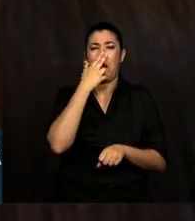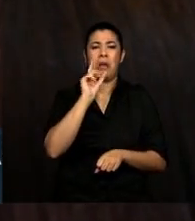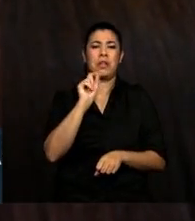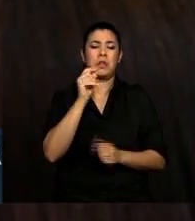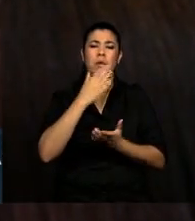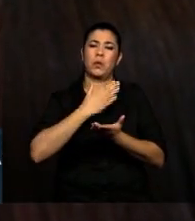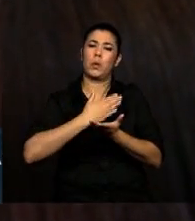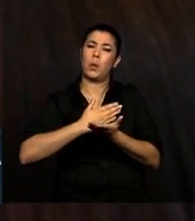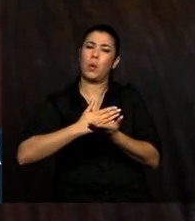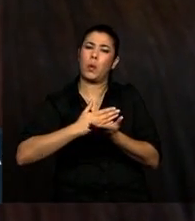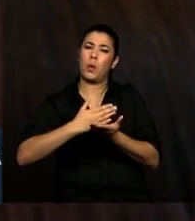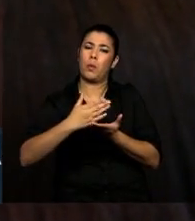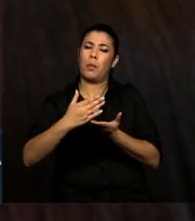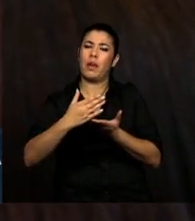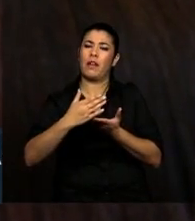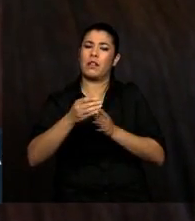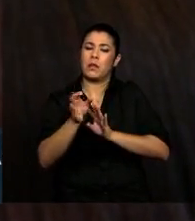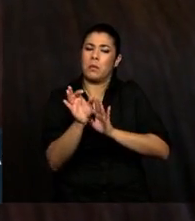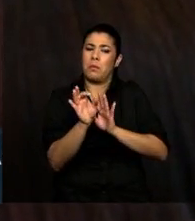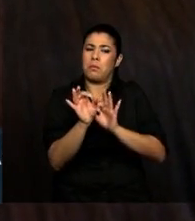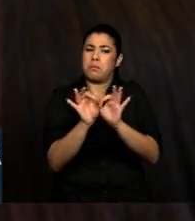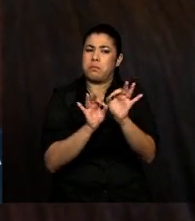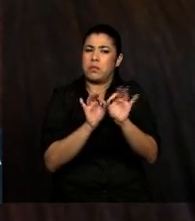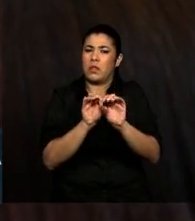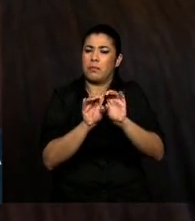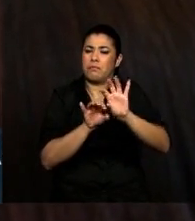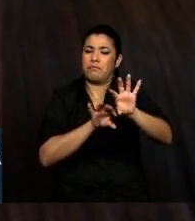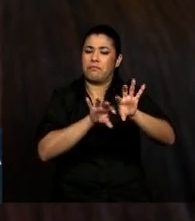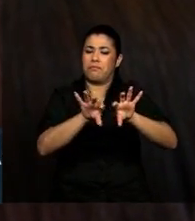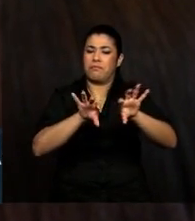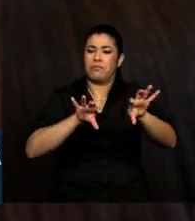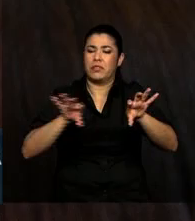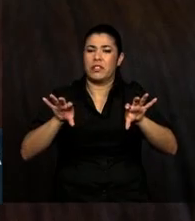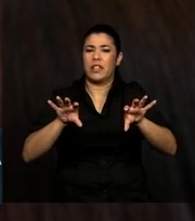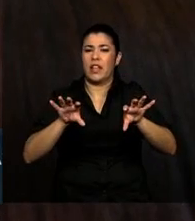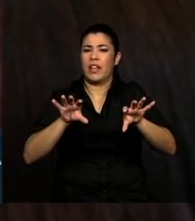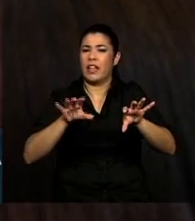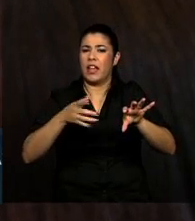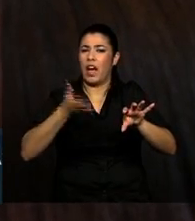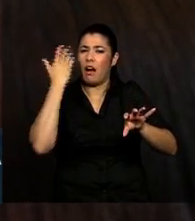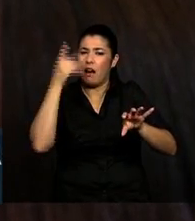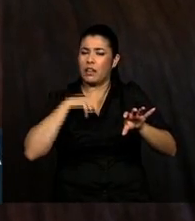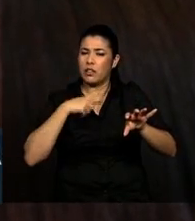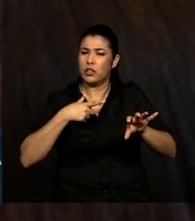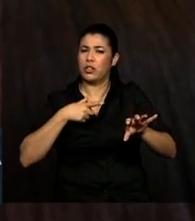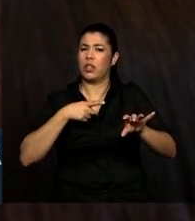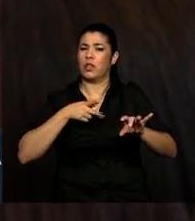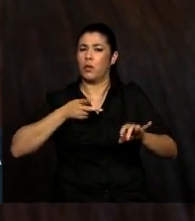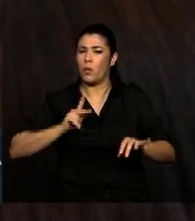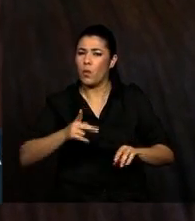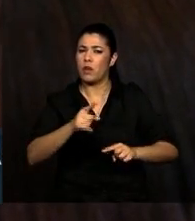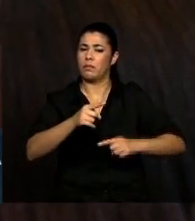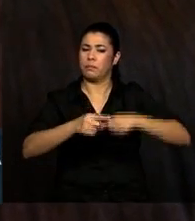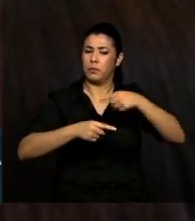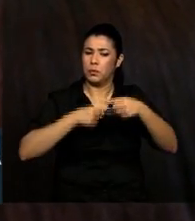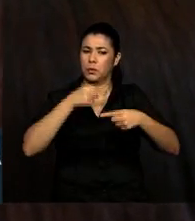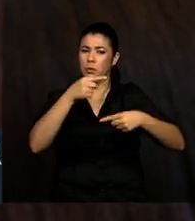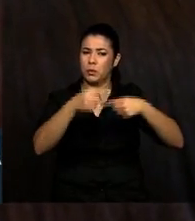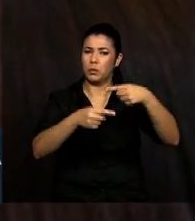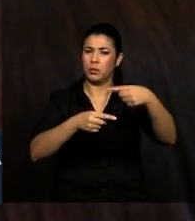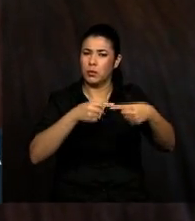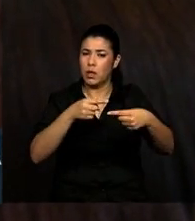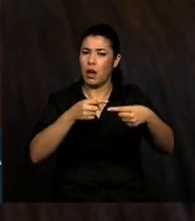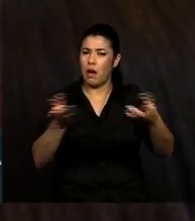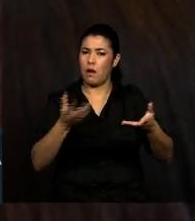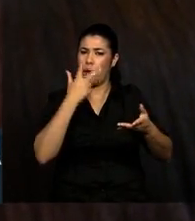começa a desmontar no Brasil as medidas anticíclicas diante da necessidade de ajuste